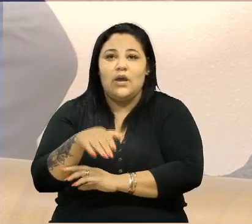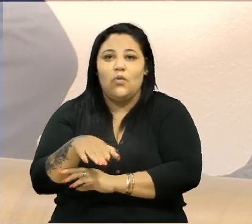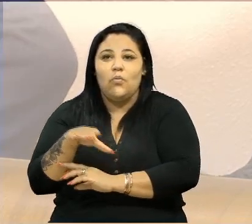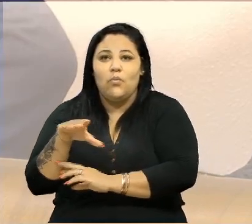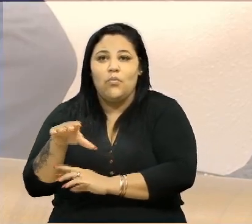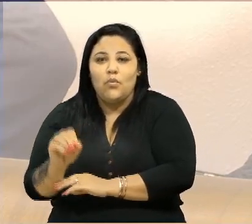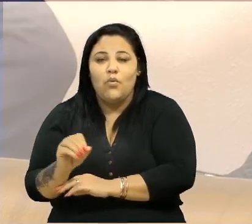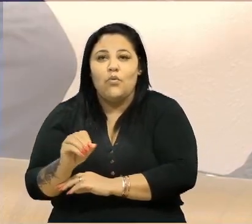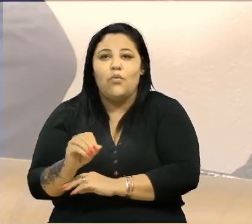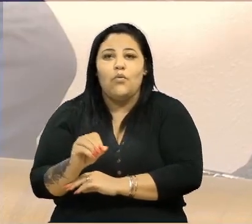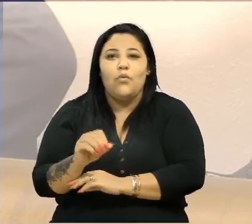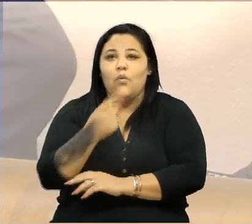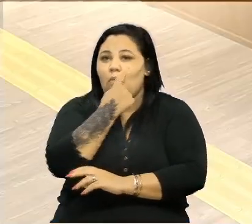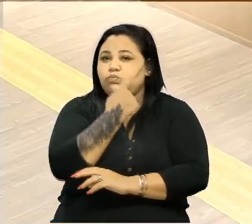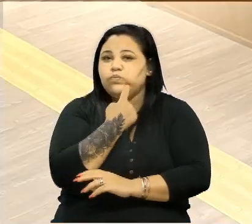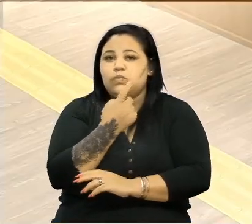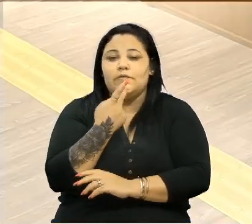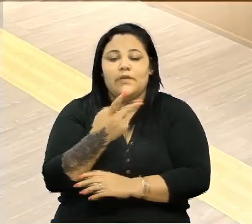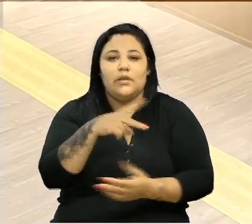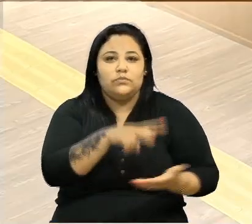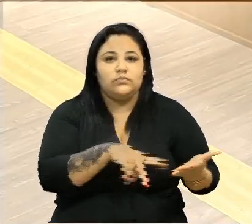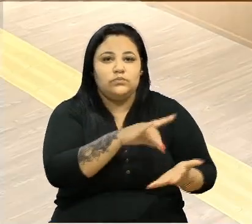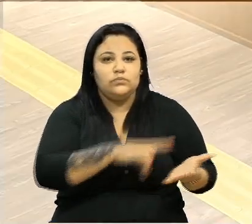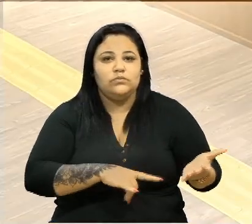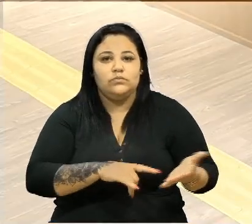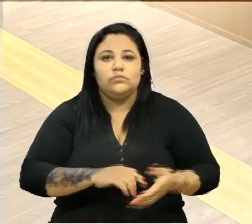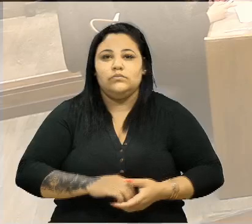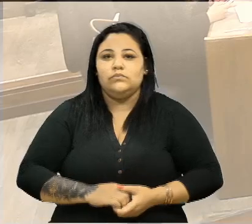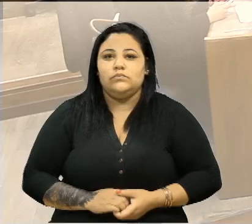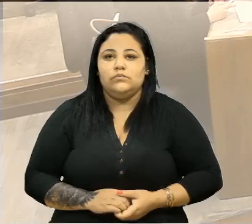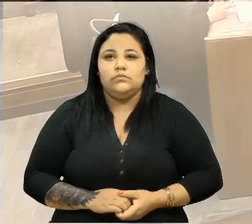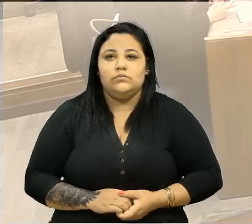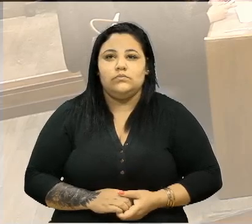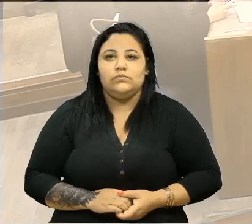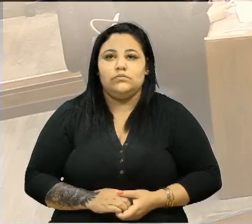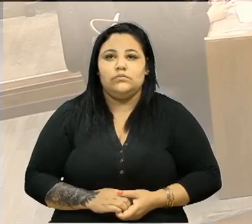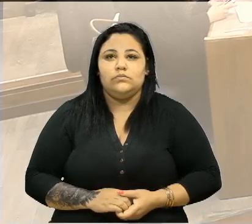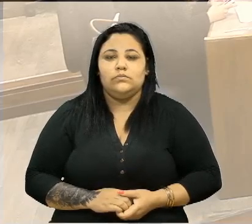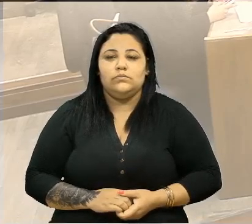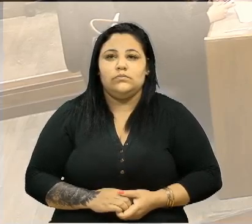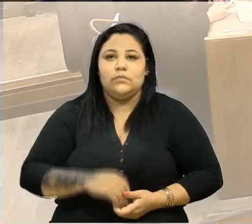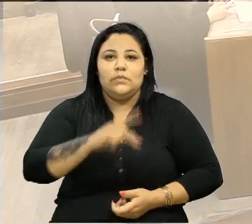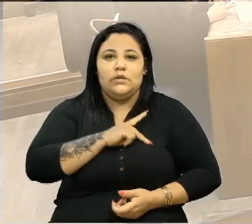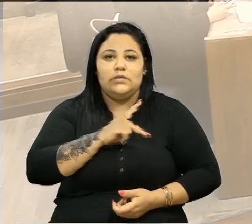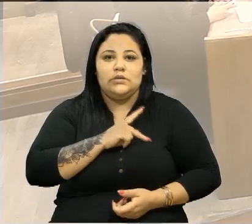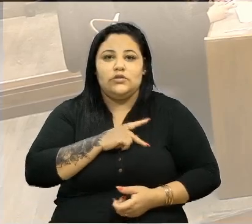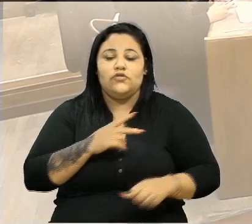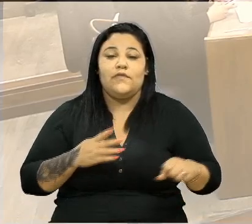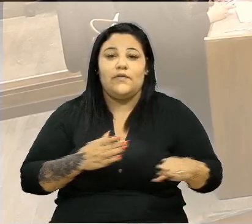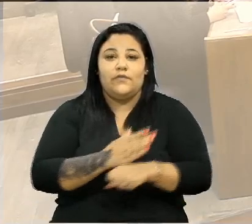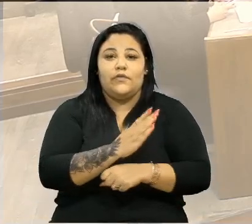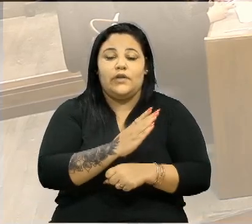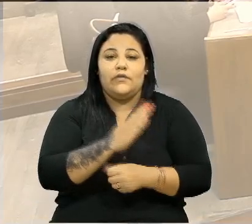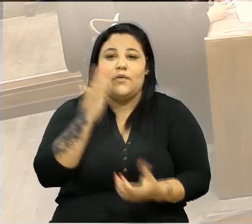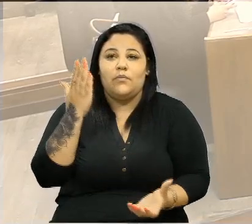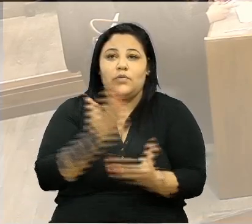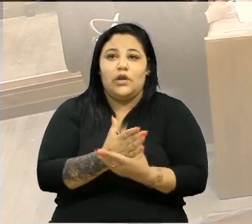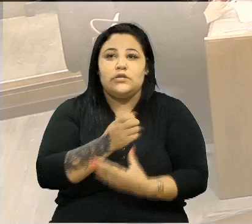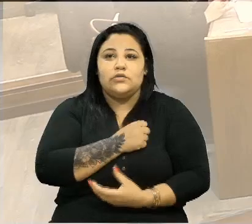Wagner Petrini, com a palavra o relator para a leitura do parecer. Senhora Presidente, o parecer é favorável ao processo